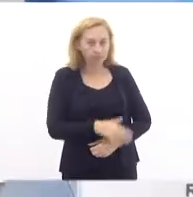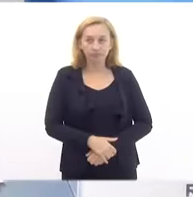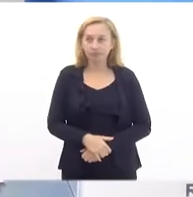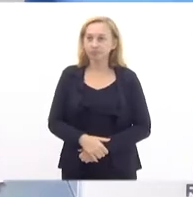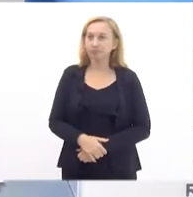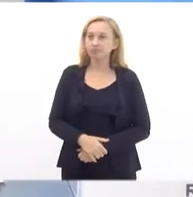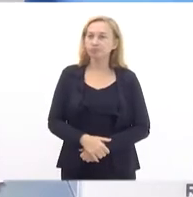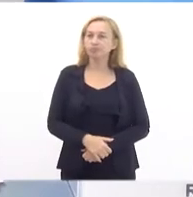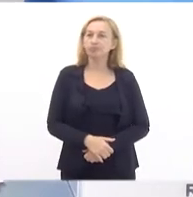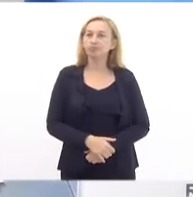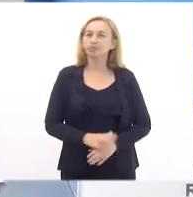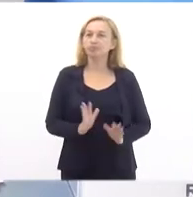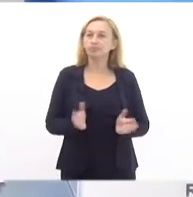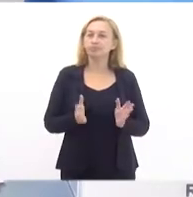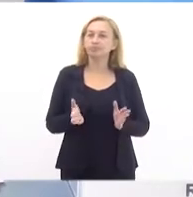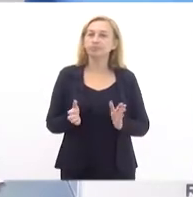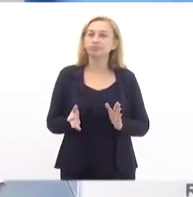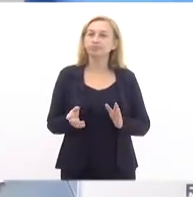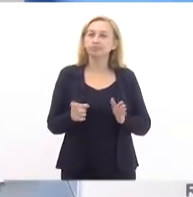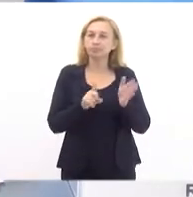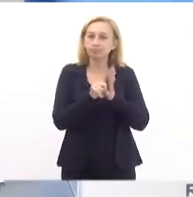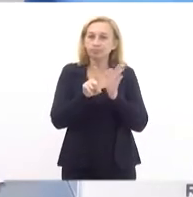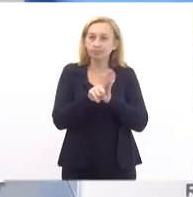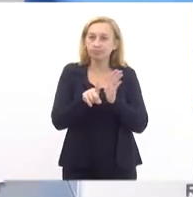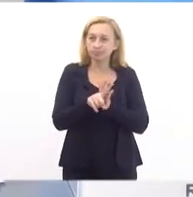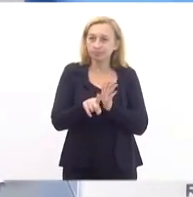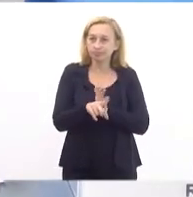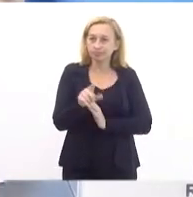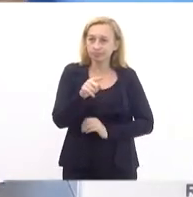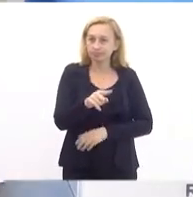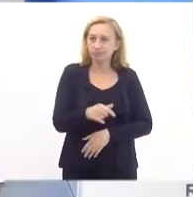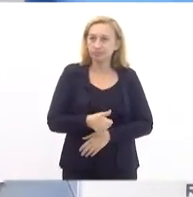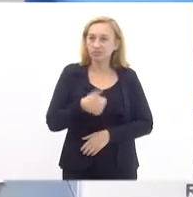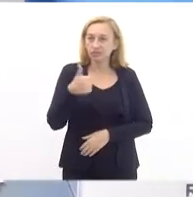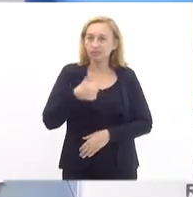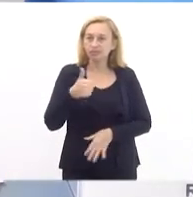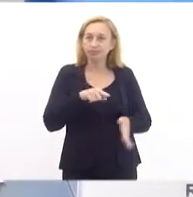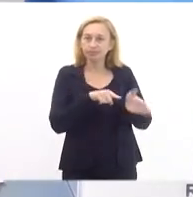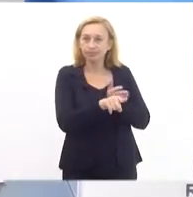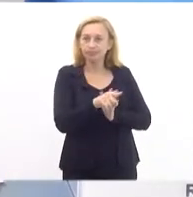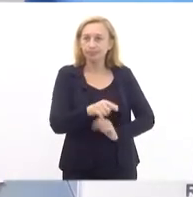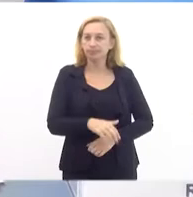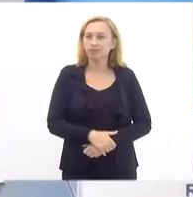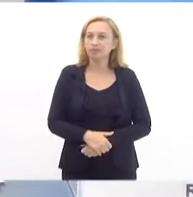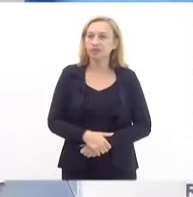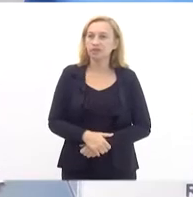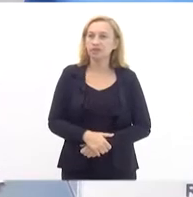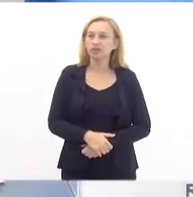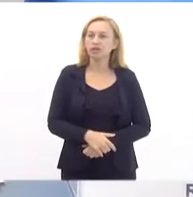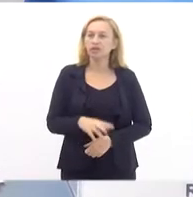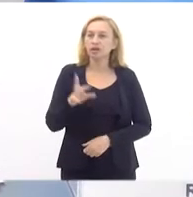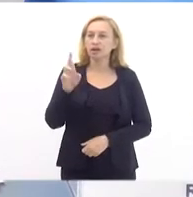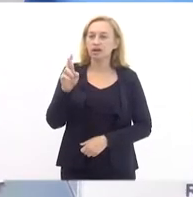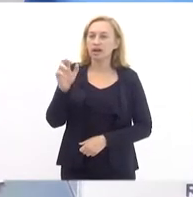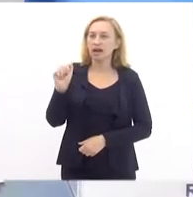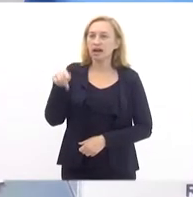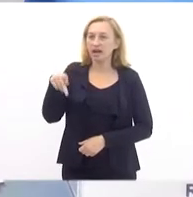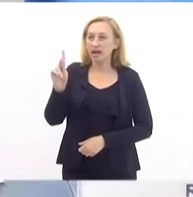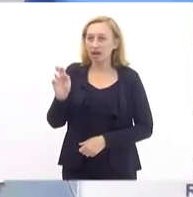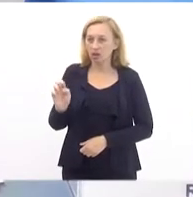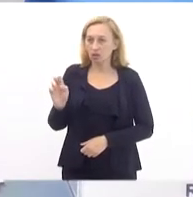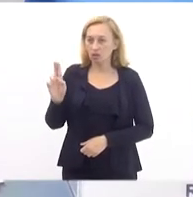agradeço. Agora tem um roteiro aqui de perguntas, que eu vou fazer a primeira pergunta. A Raquel de Souza